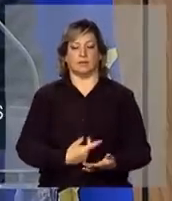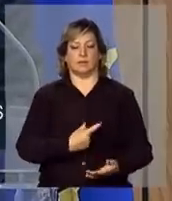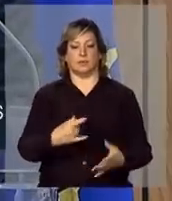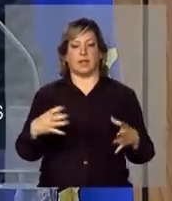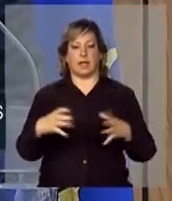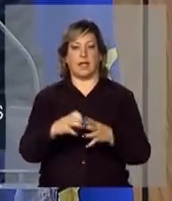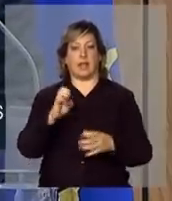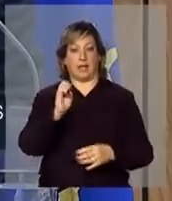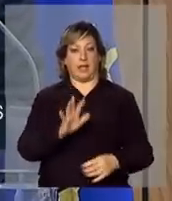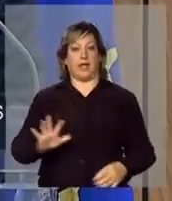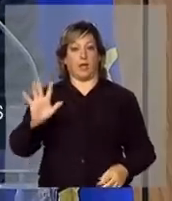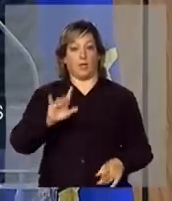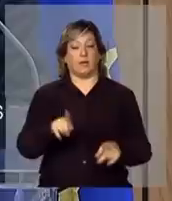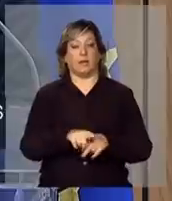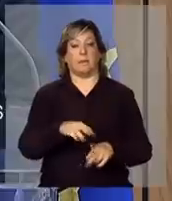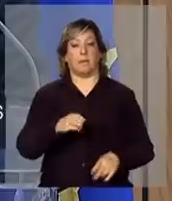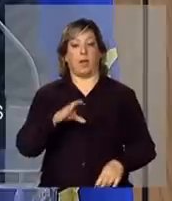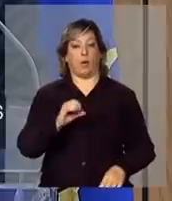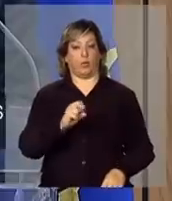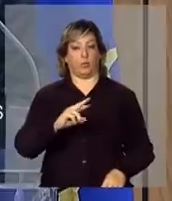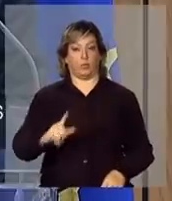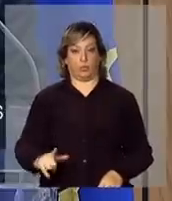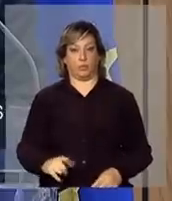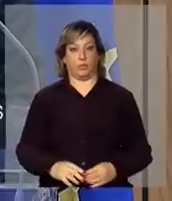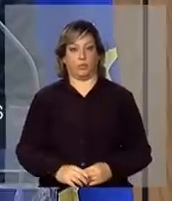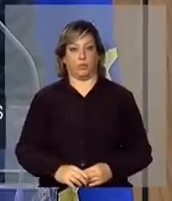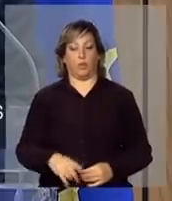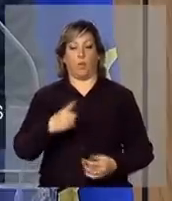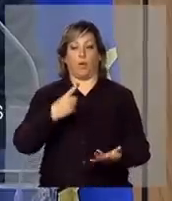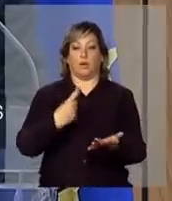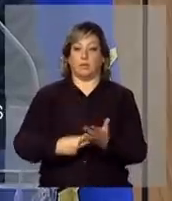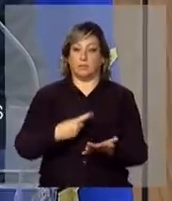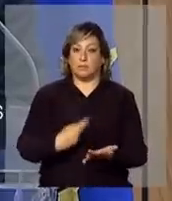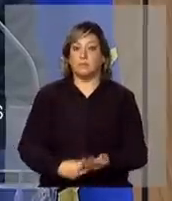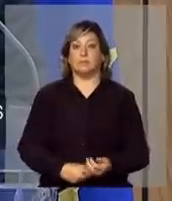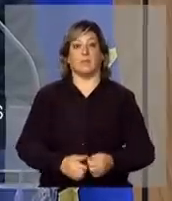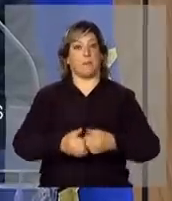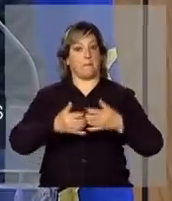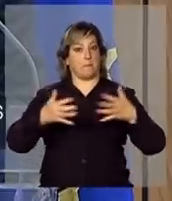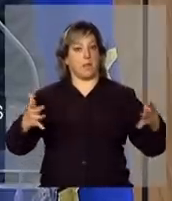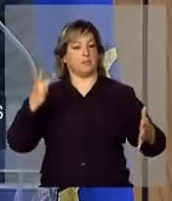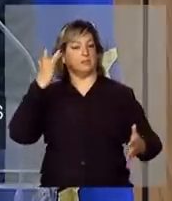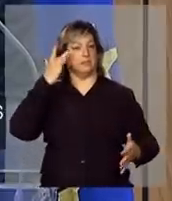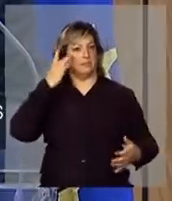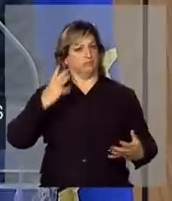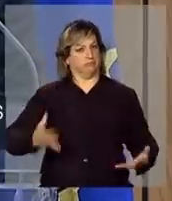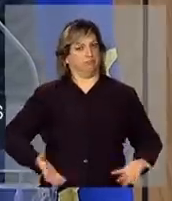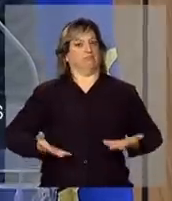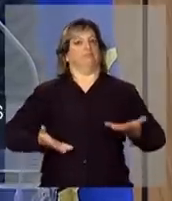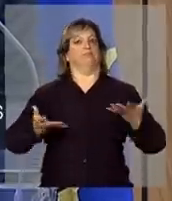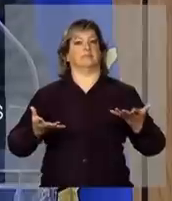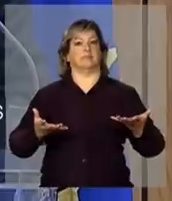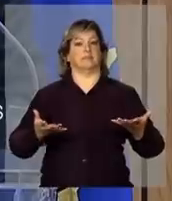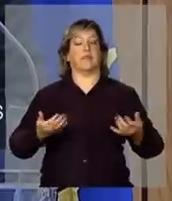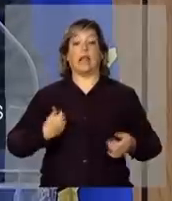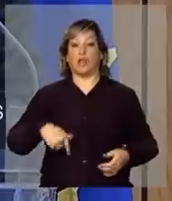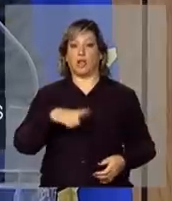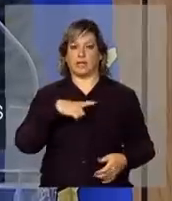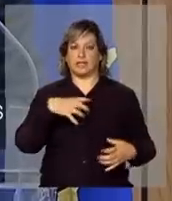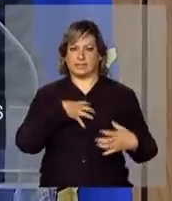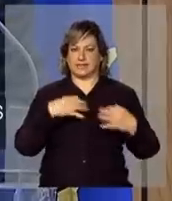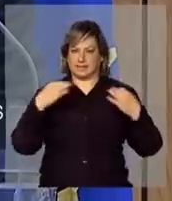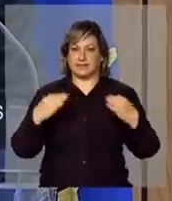a União Europeia e o Mercosul. Um acordo abrangente, equilibrado e ambicioso. Estamos